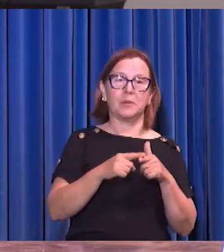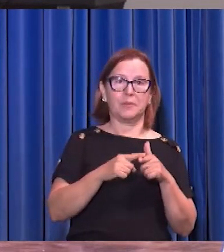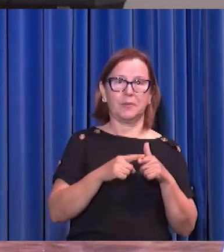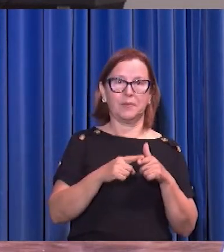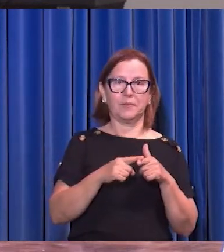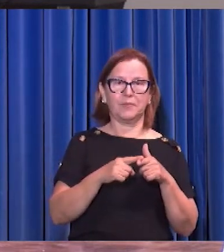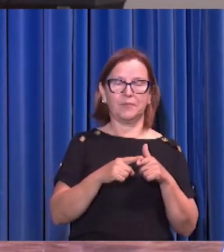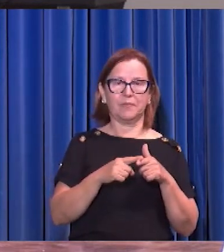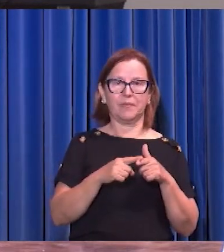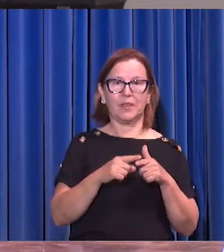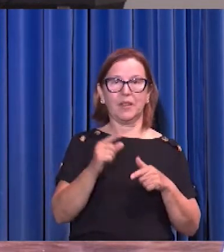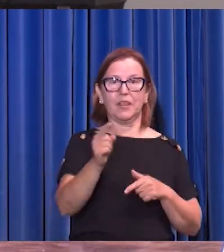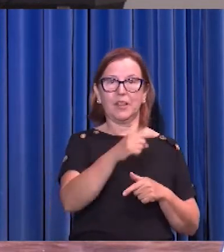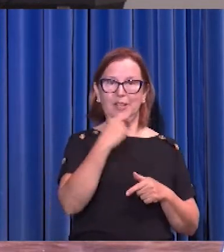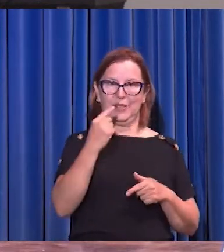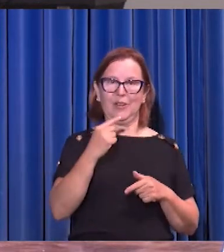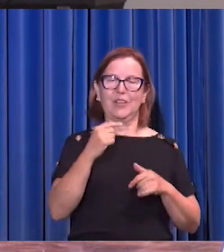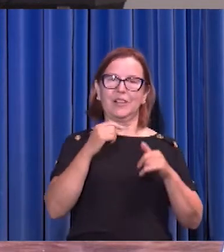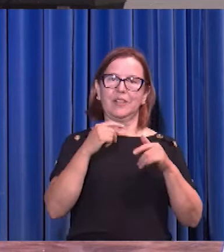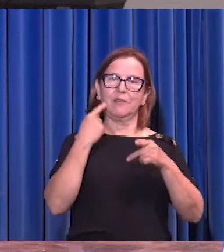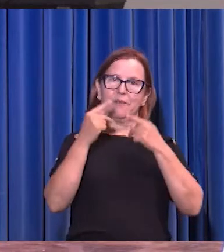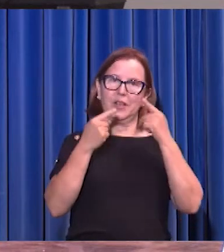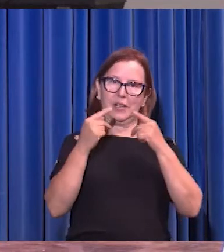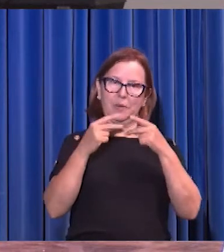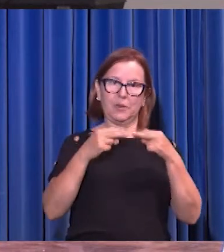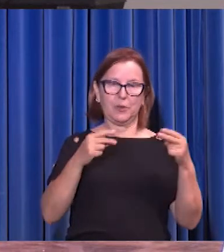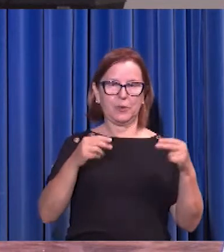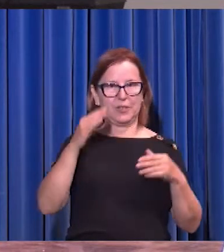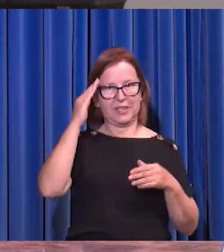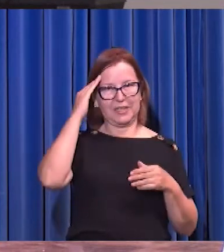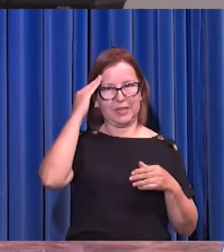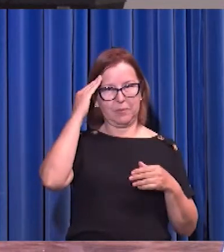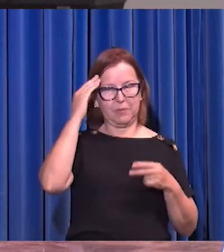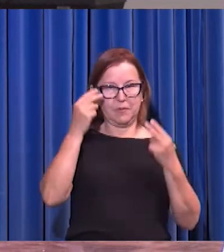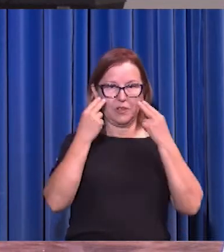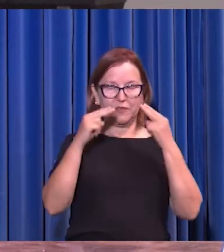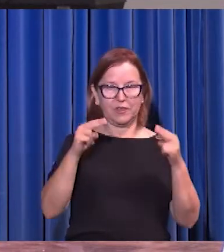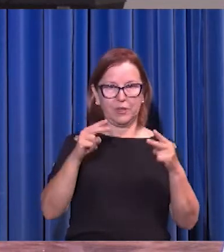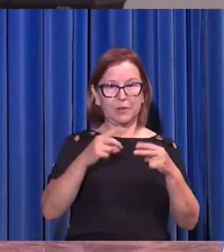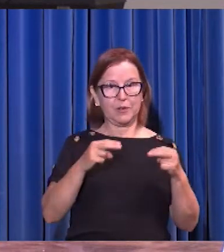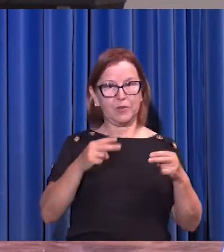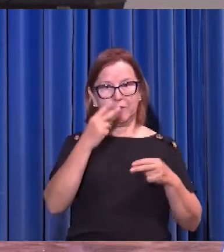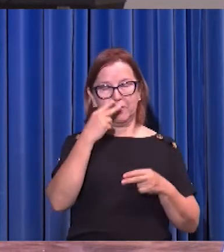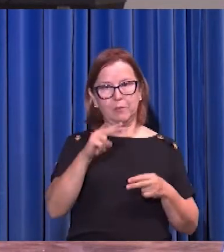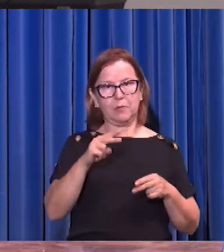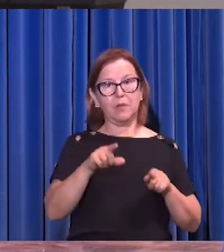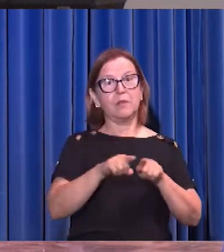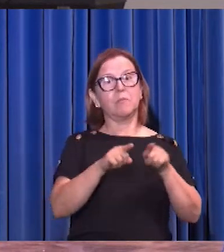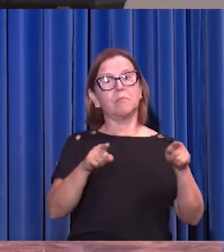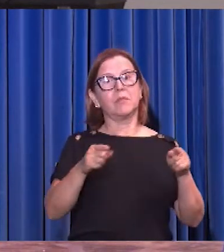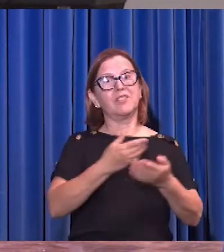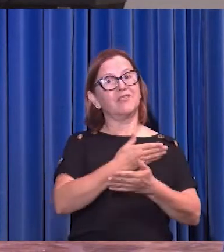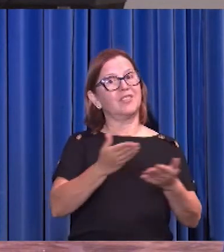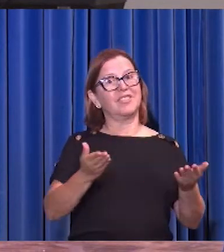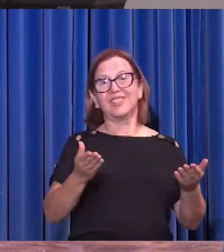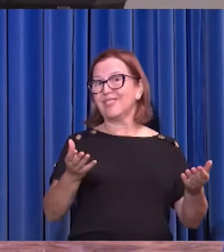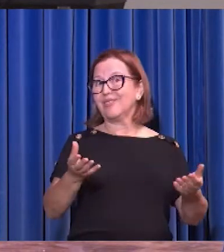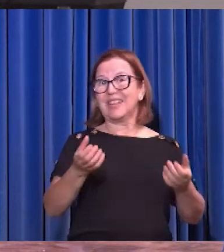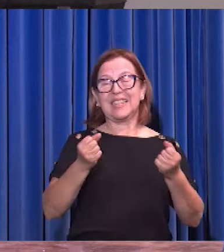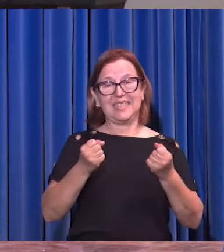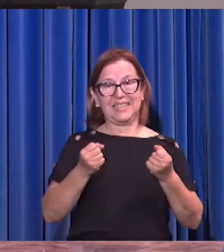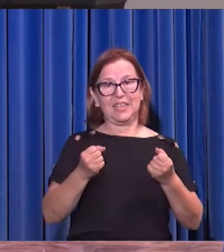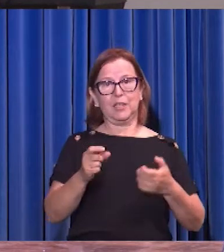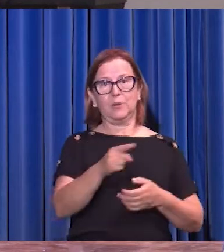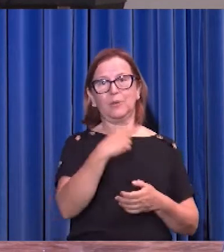nós dizemos o que sabemos e testificamos o que temos visto, contudo, vocês não aceitam o nosso